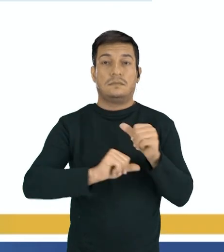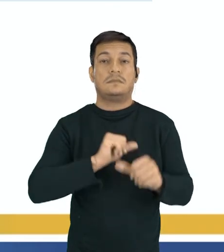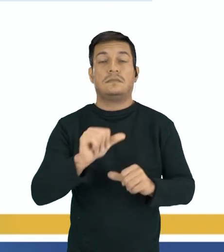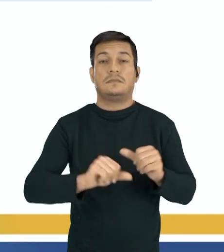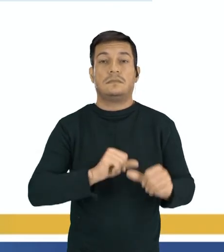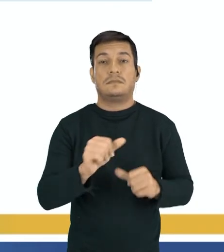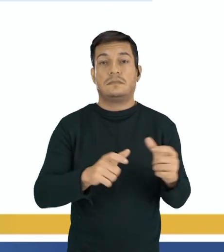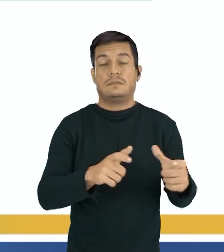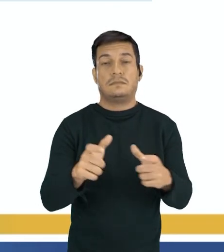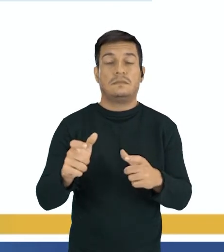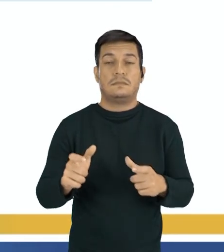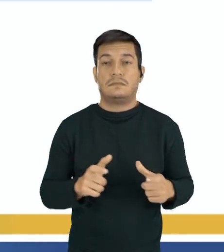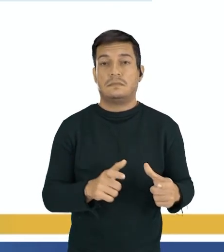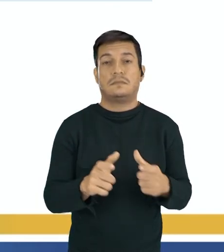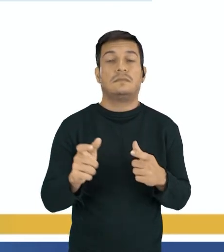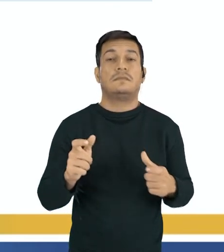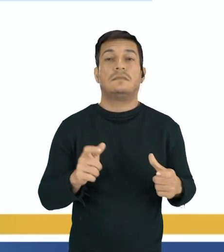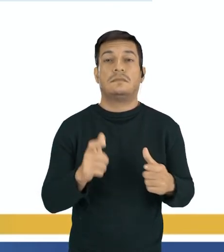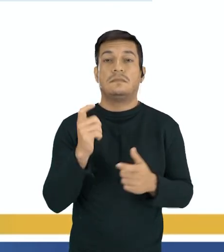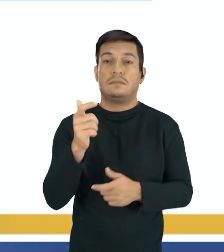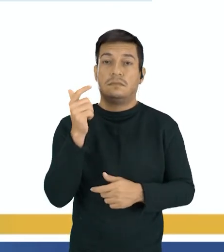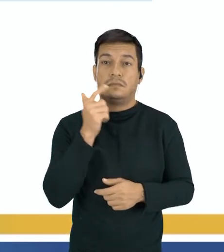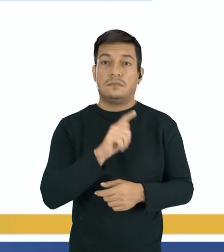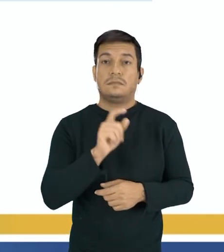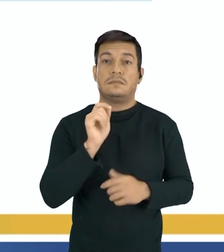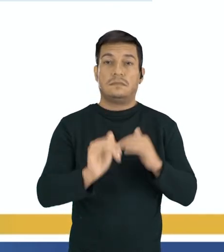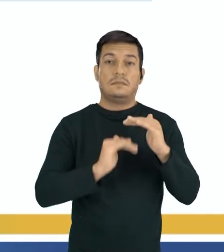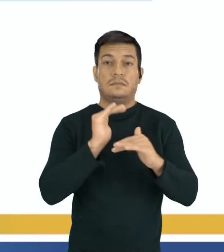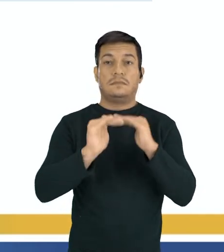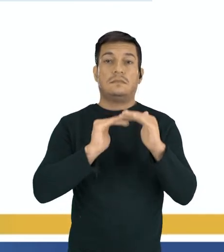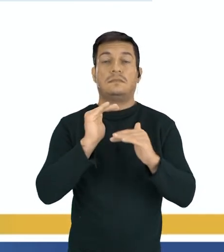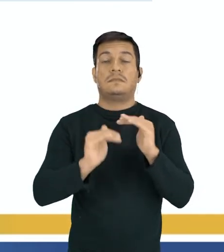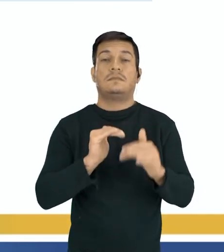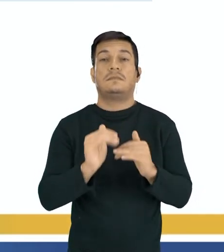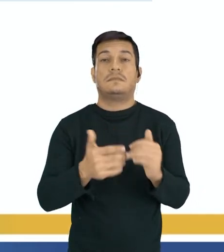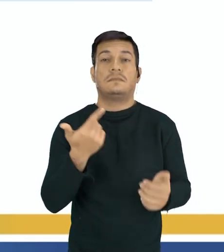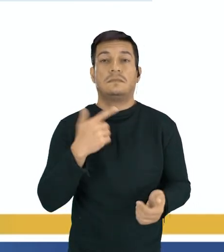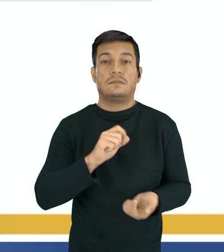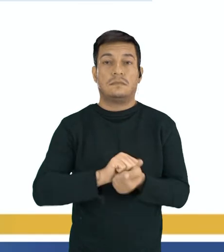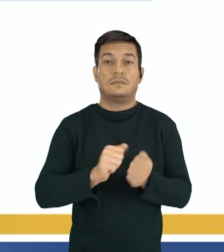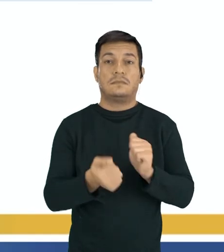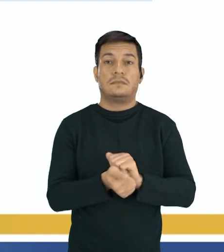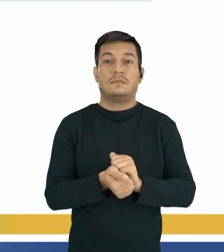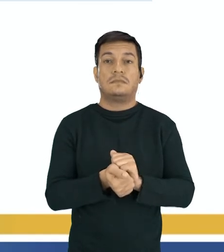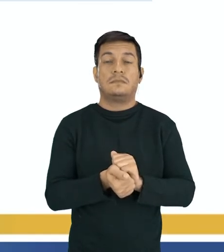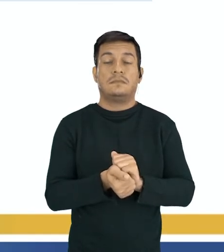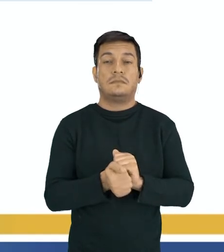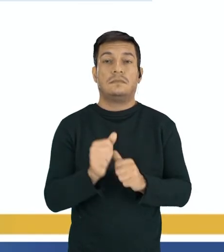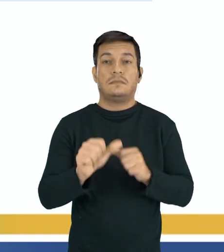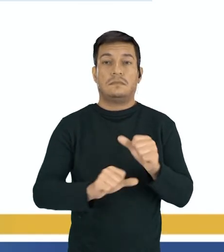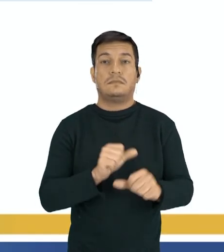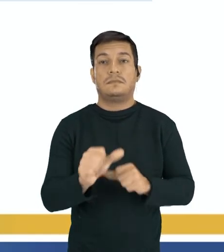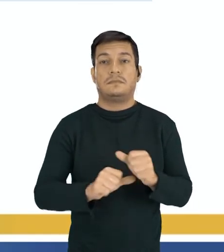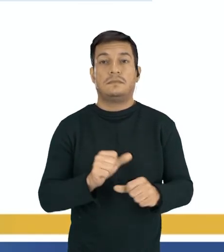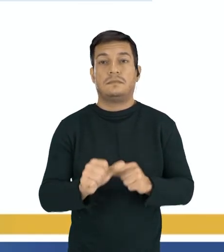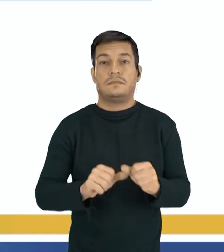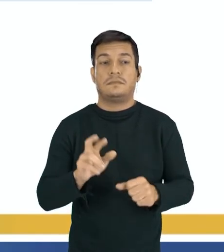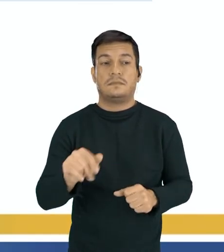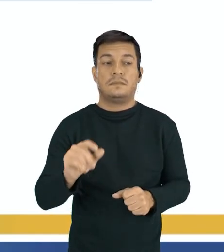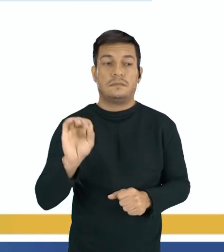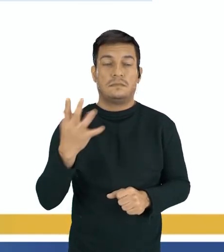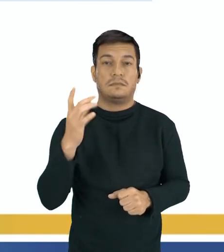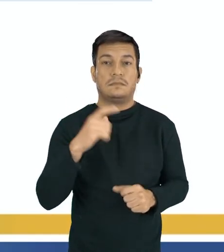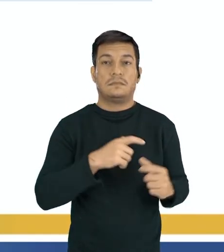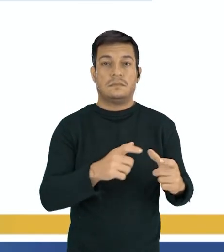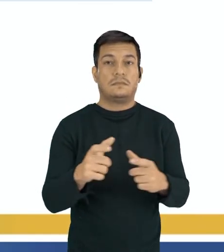mudanças no ambiente. Ele consegue evoluir, consegue se adaptar a essas mudanças que vão